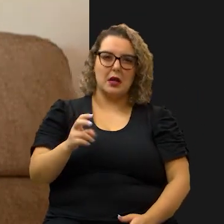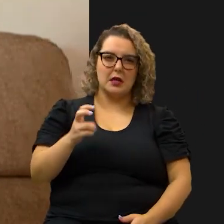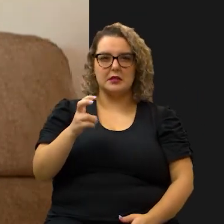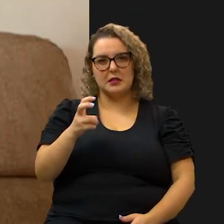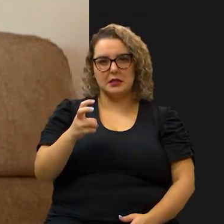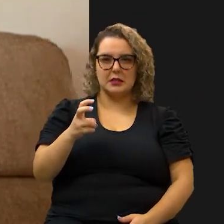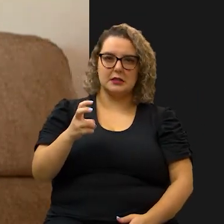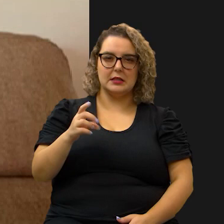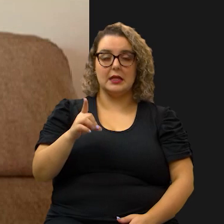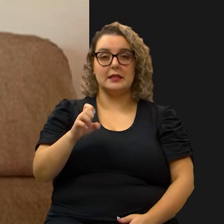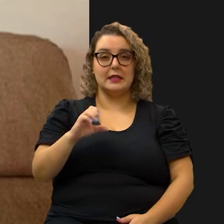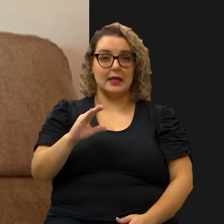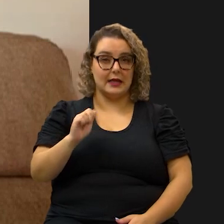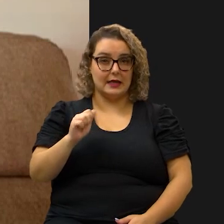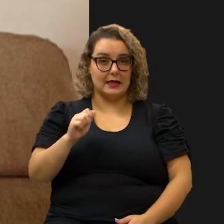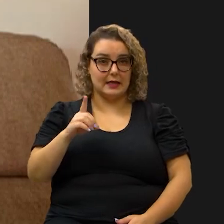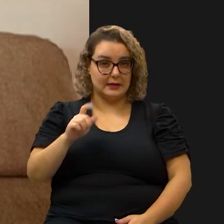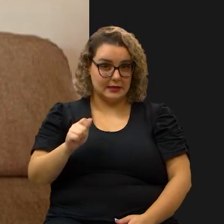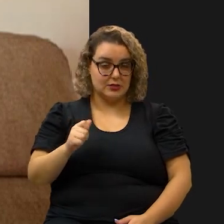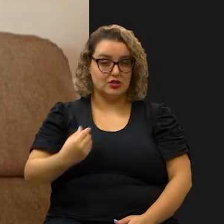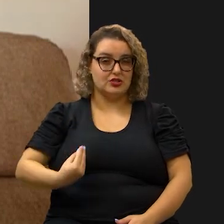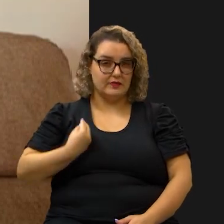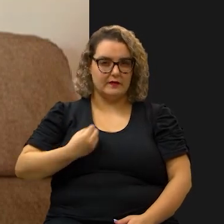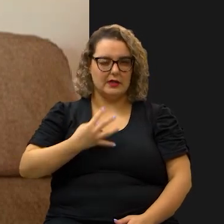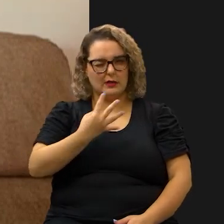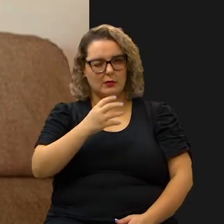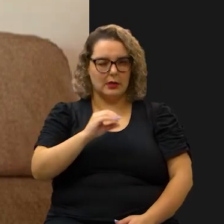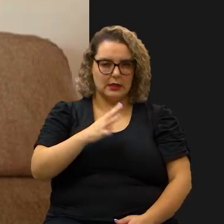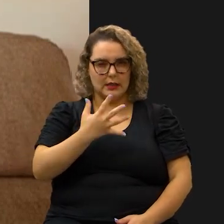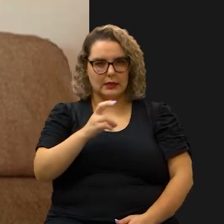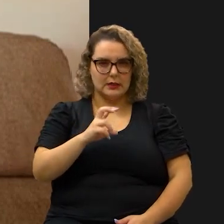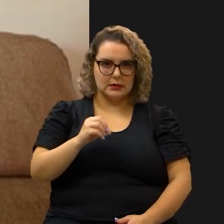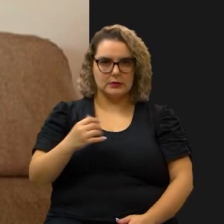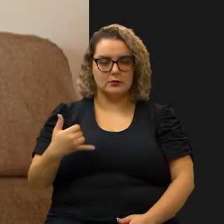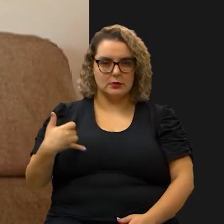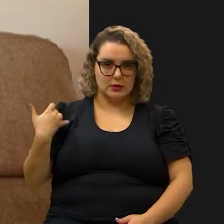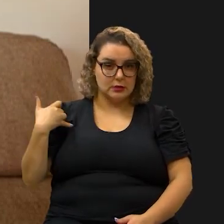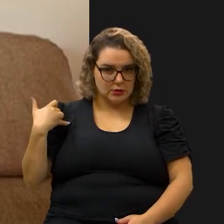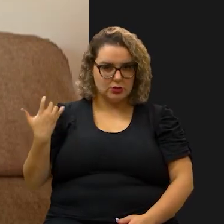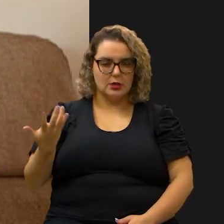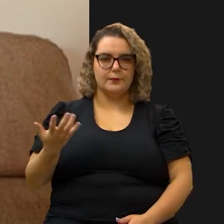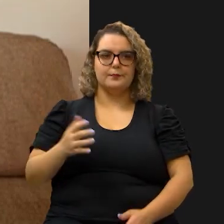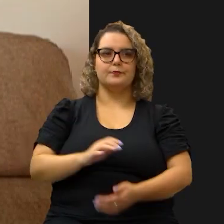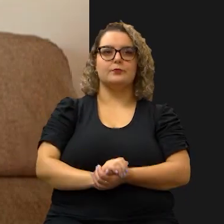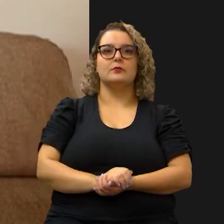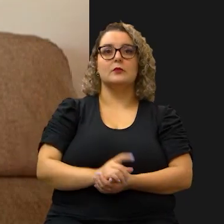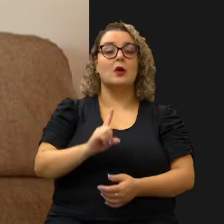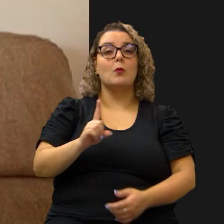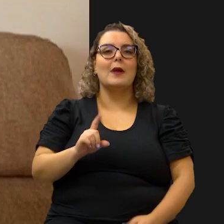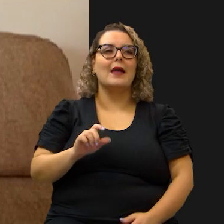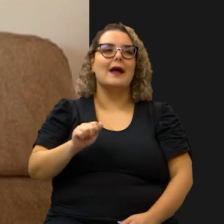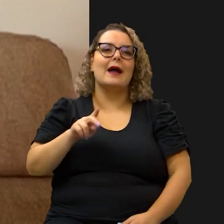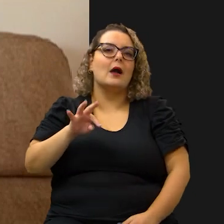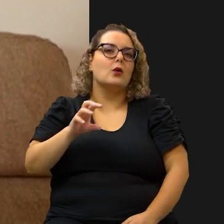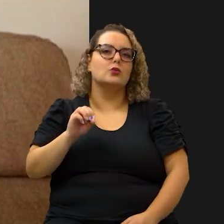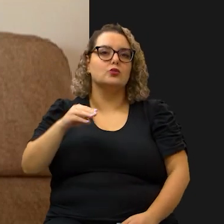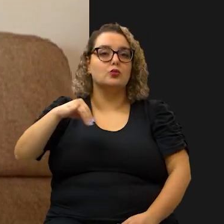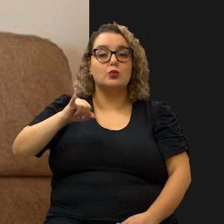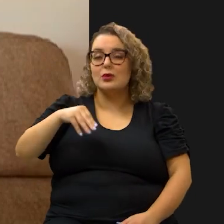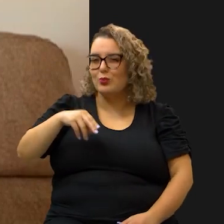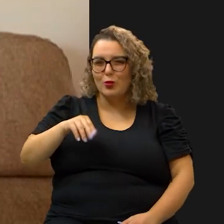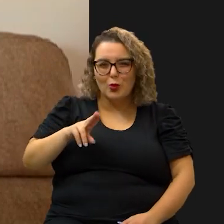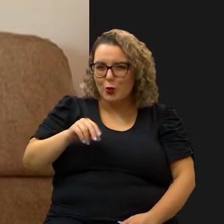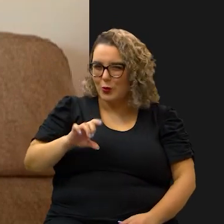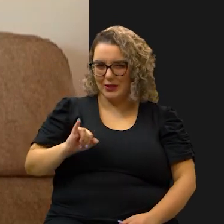quinta década de vida. Não é uma doença autoimune, mas assim, as causas da fibromialgia ainda não são